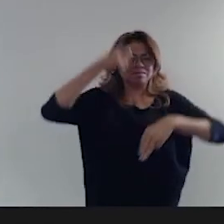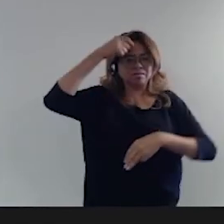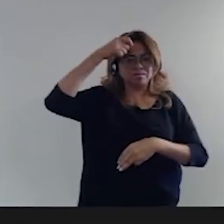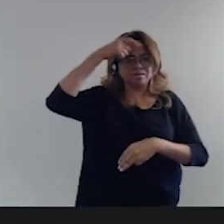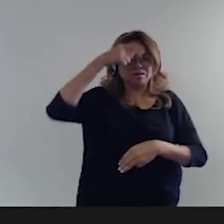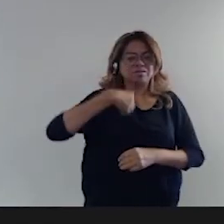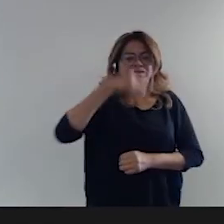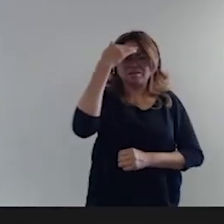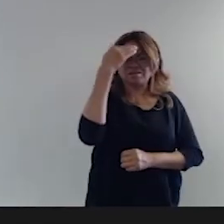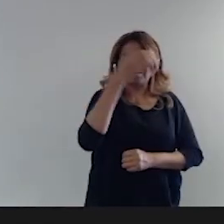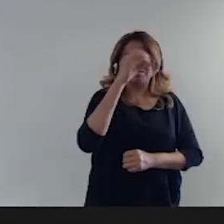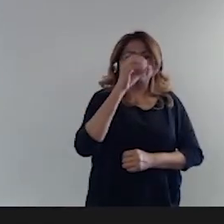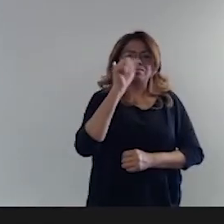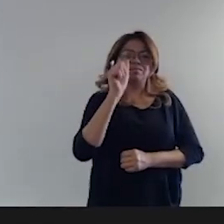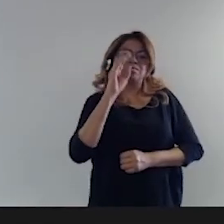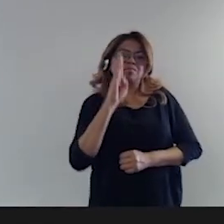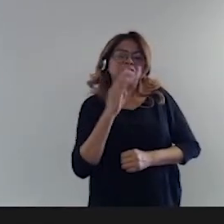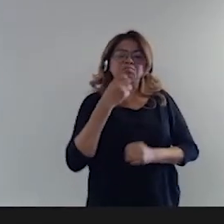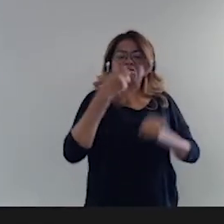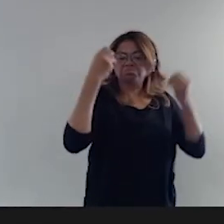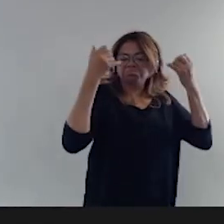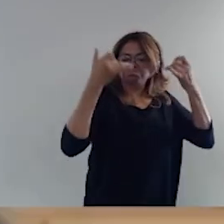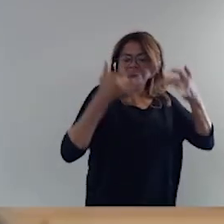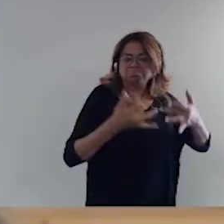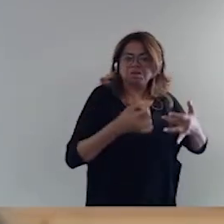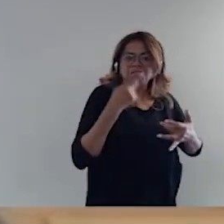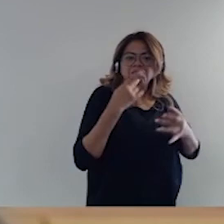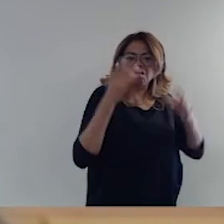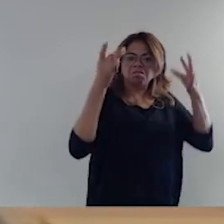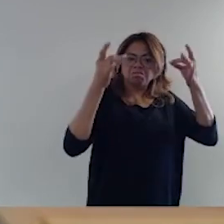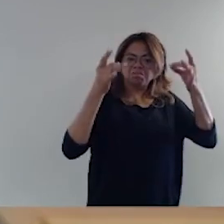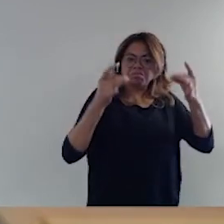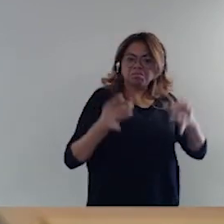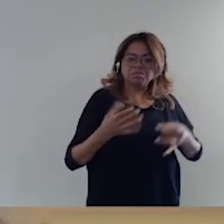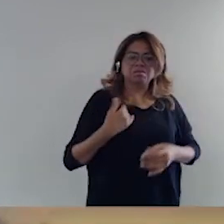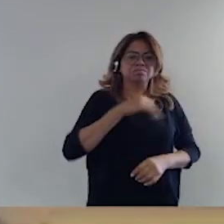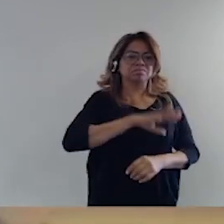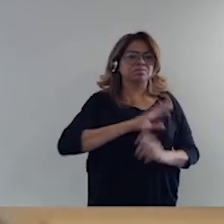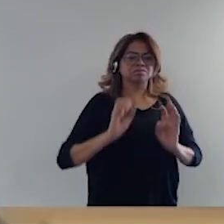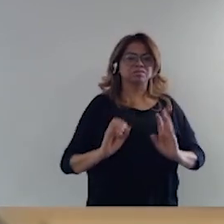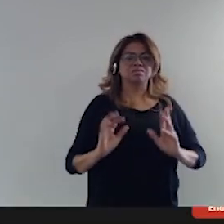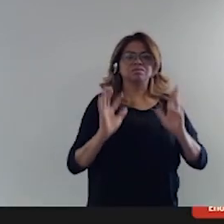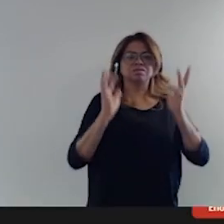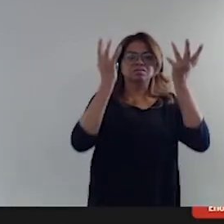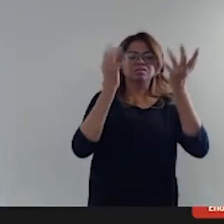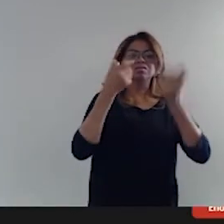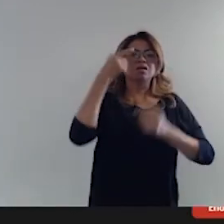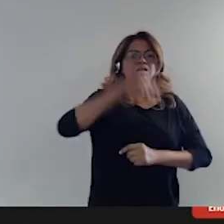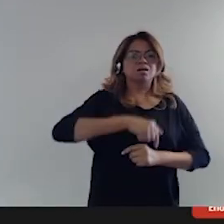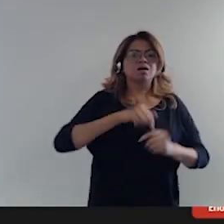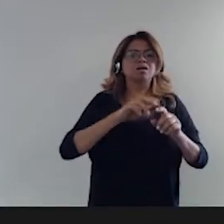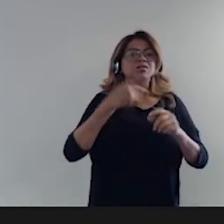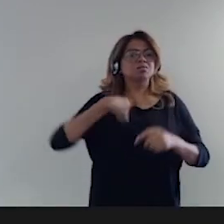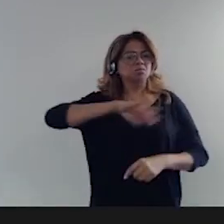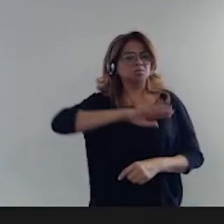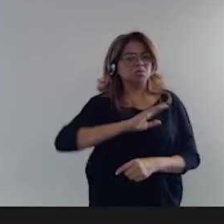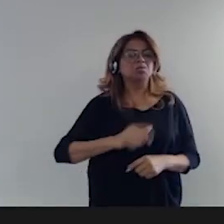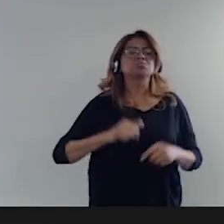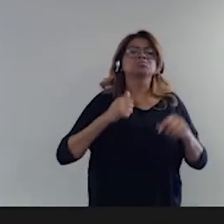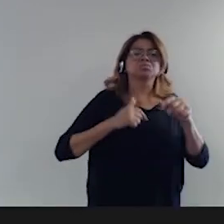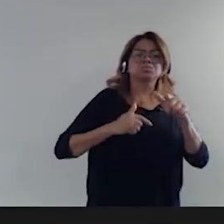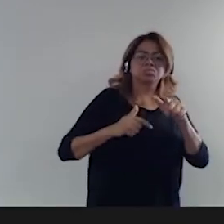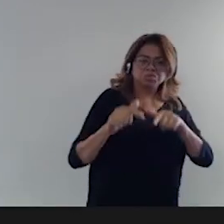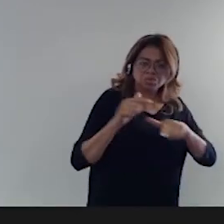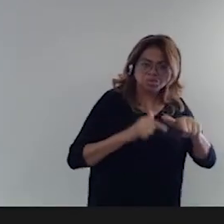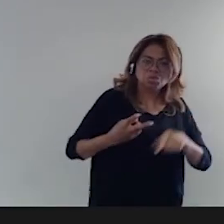agradecimento da Ordem pela exposição, pela conferência, podemos dizer que mantivemos a nossa